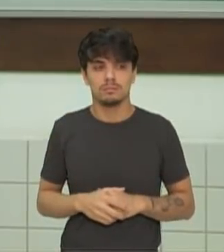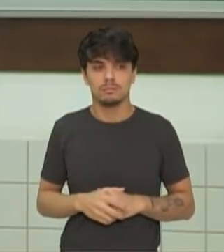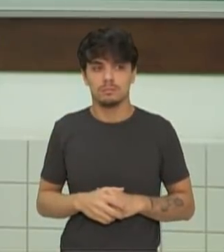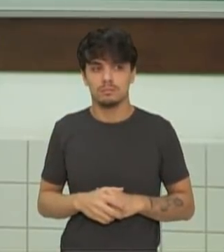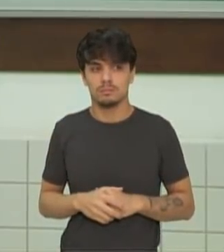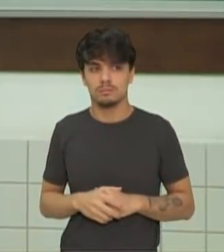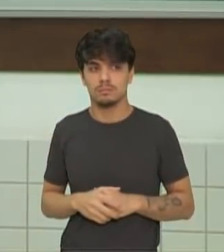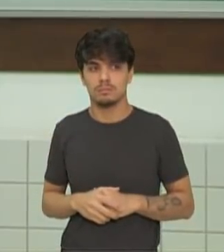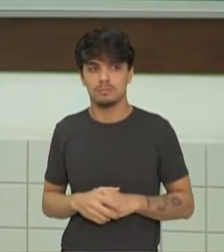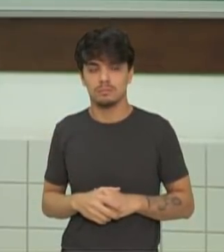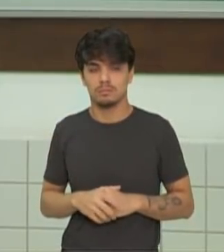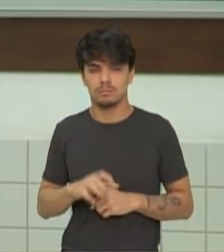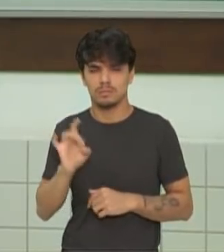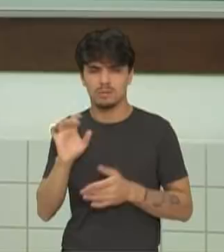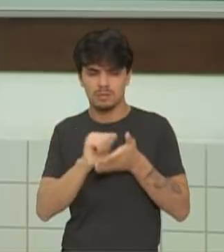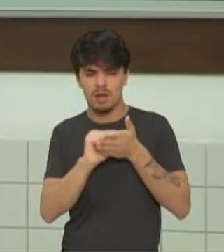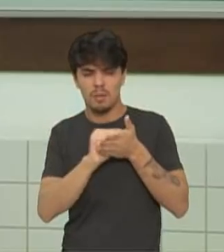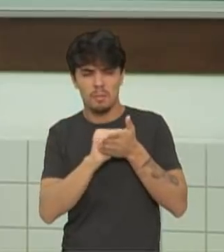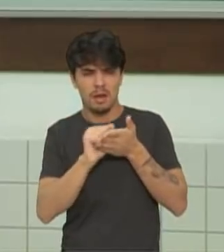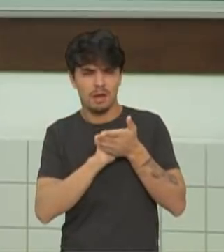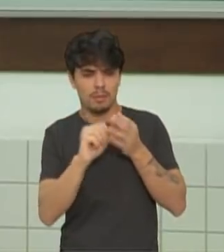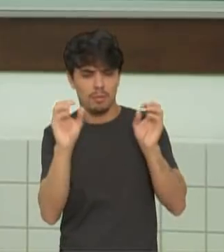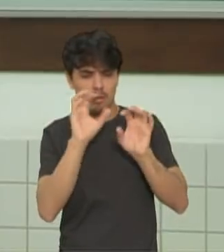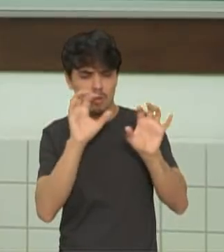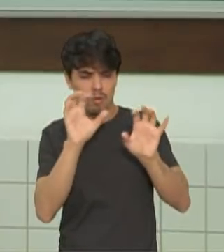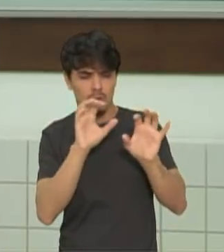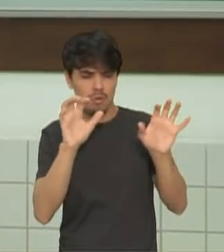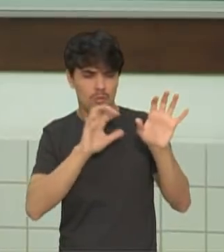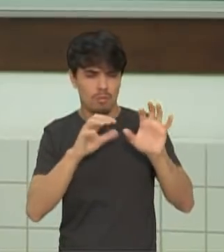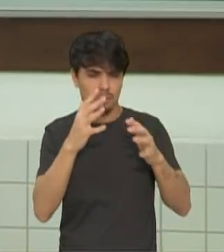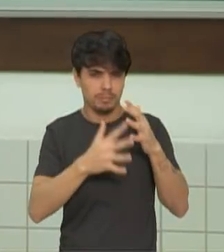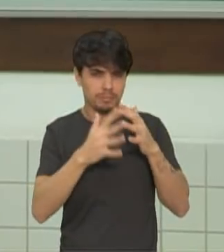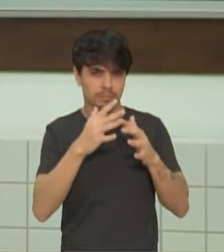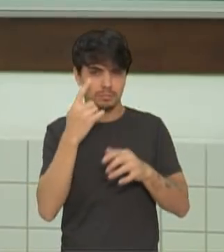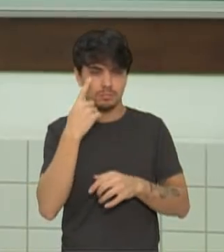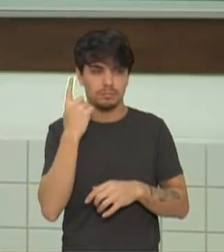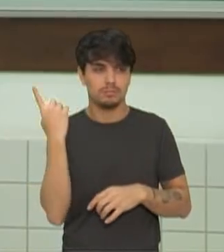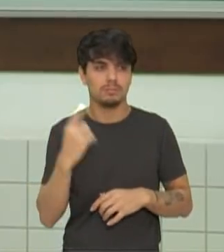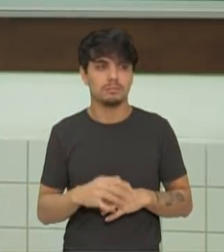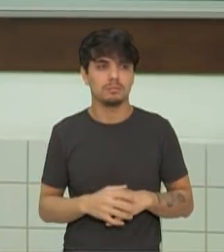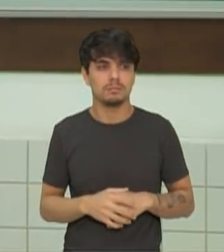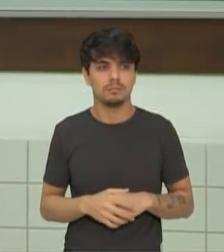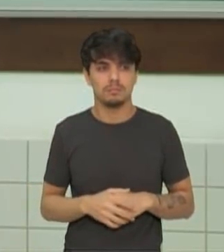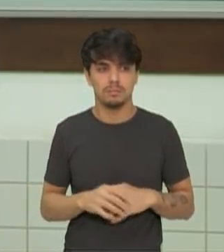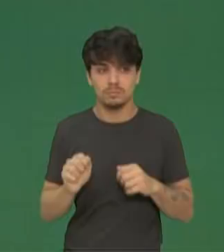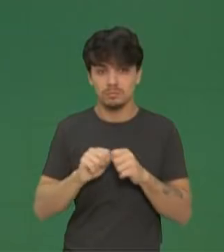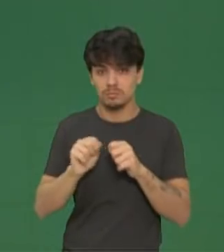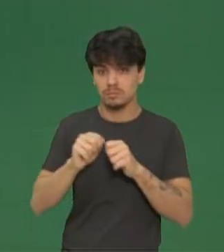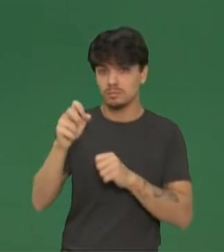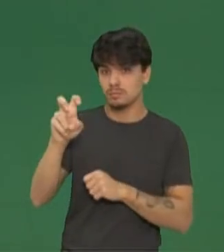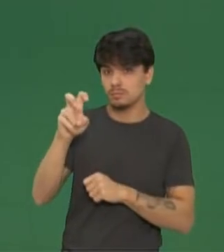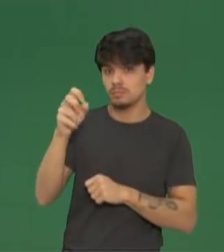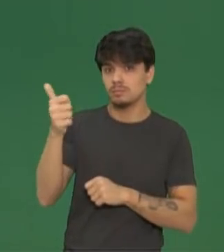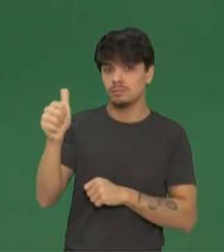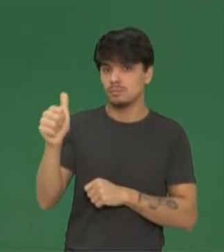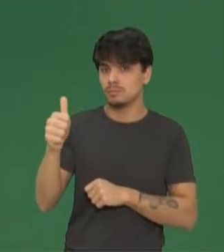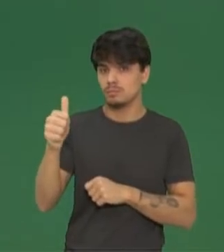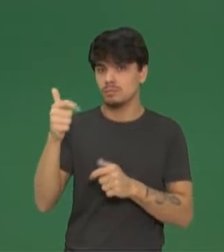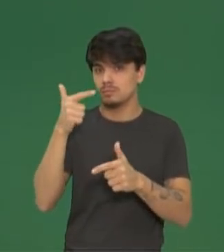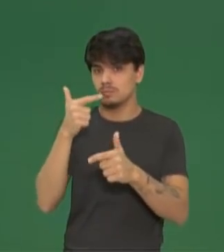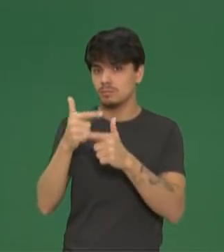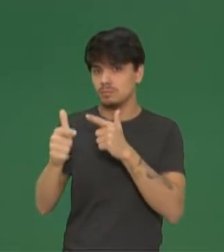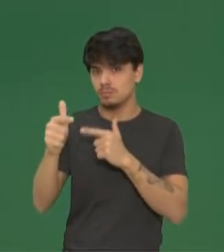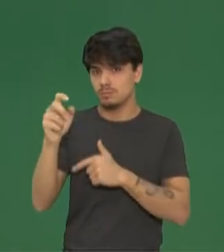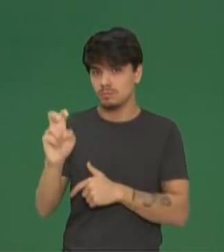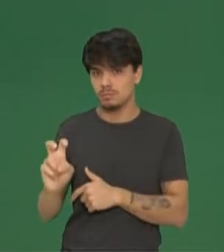apagar aqui para não ficar muito poluído o nosso quadro. E vou fazer 511 divididos